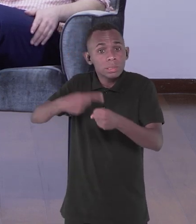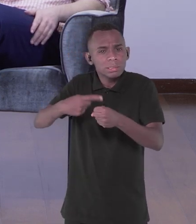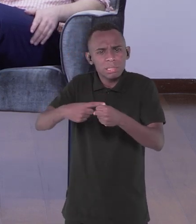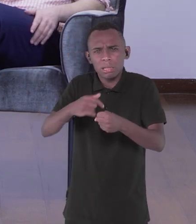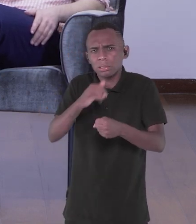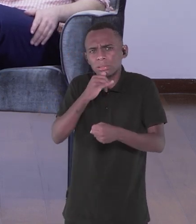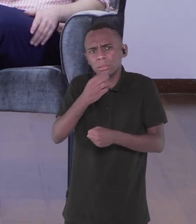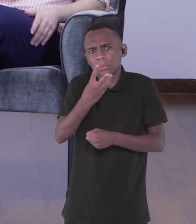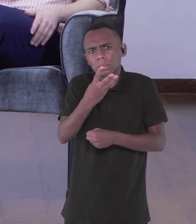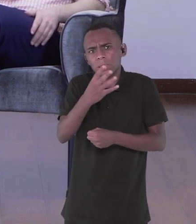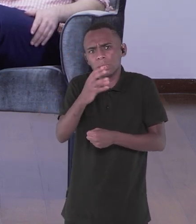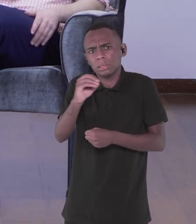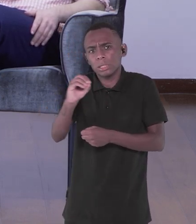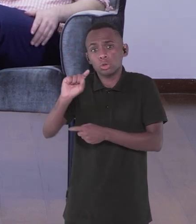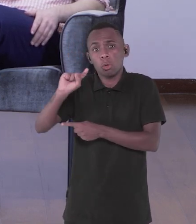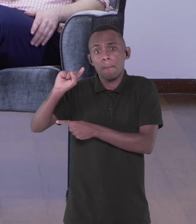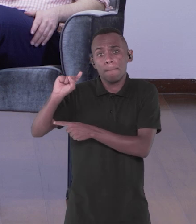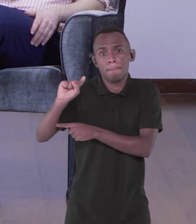mil habitantes.